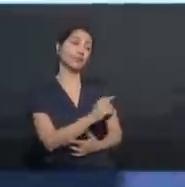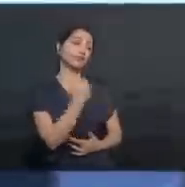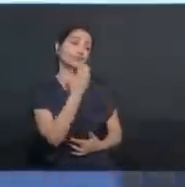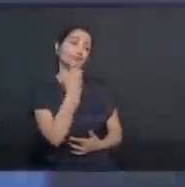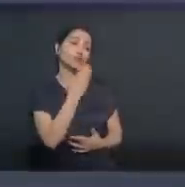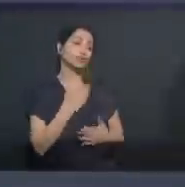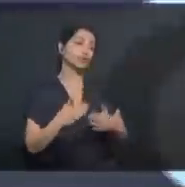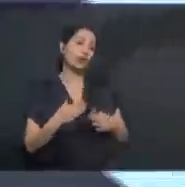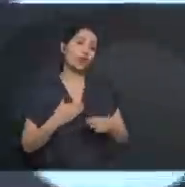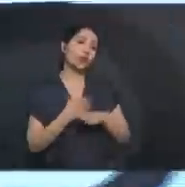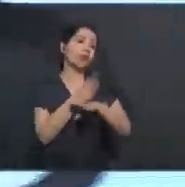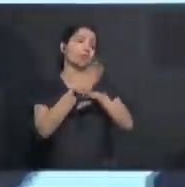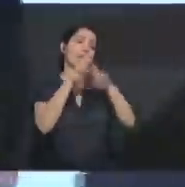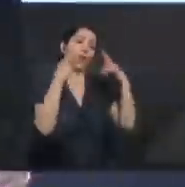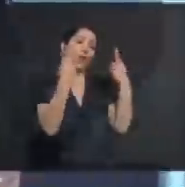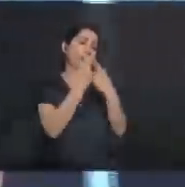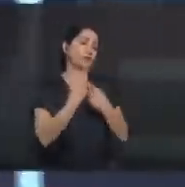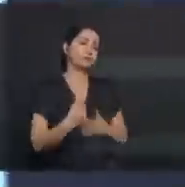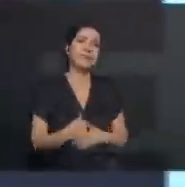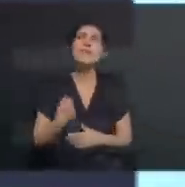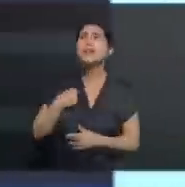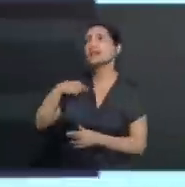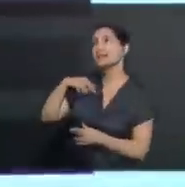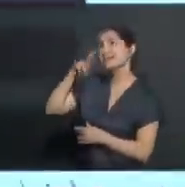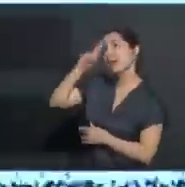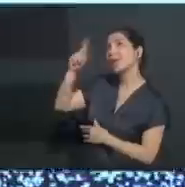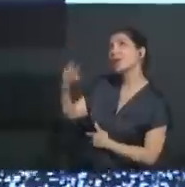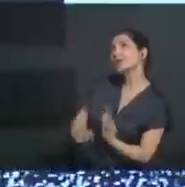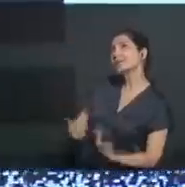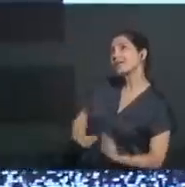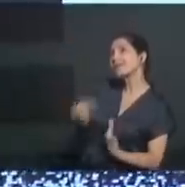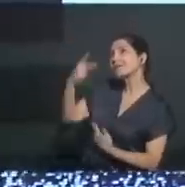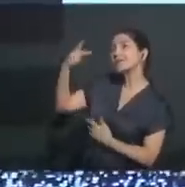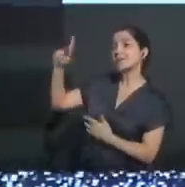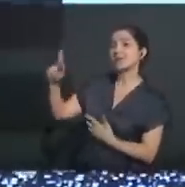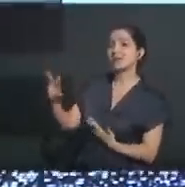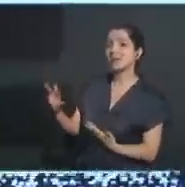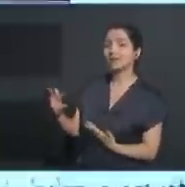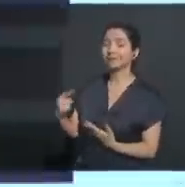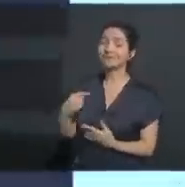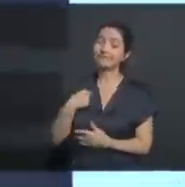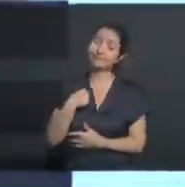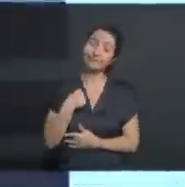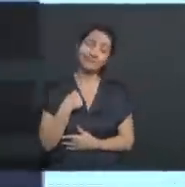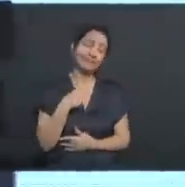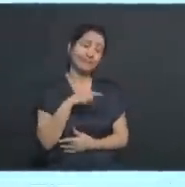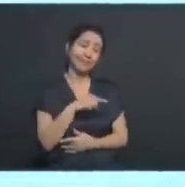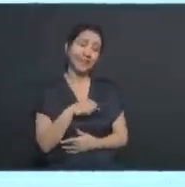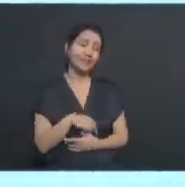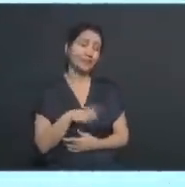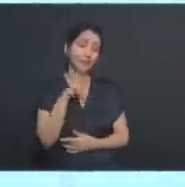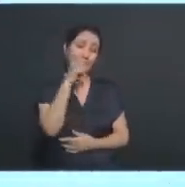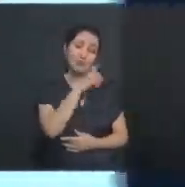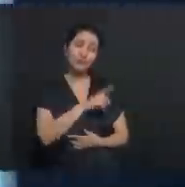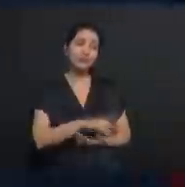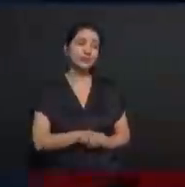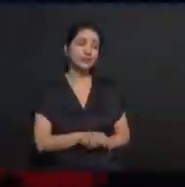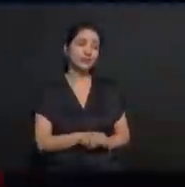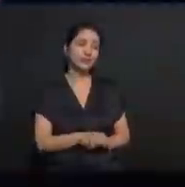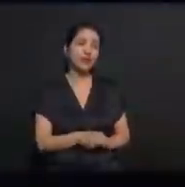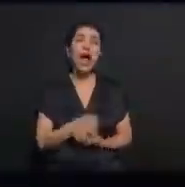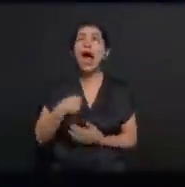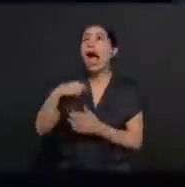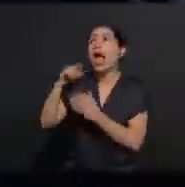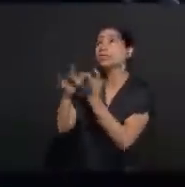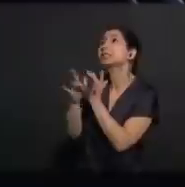Não, Senhor, mas eu sou teu servo. O que? Você vai morar no céu, mas isso aí, essa área aí, você não vai romper, não. Não, mas